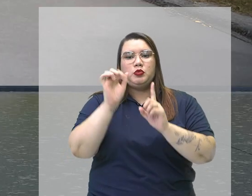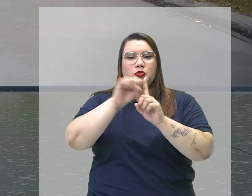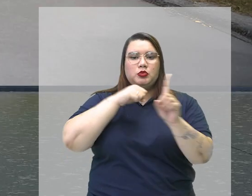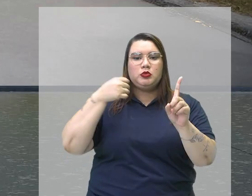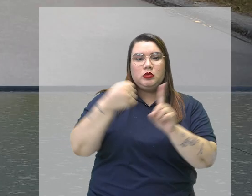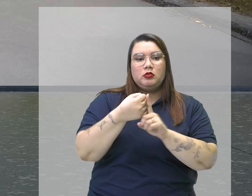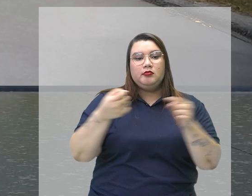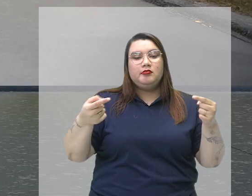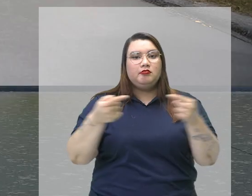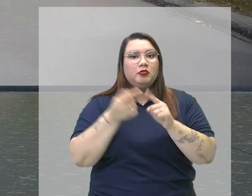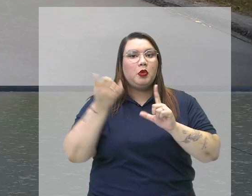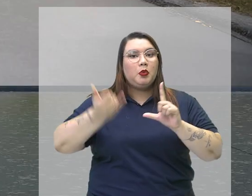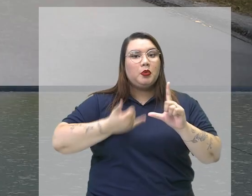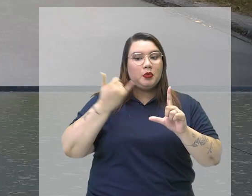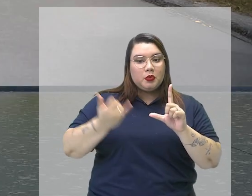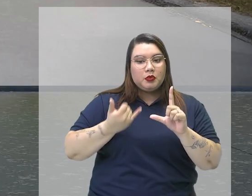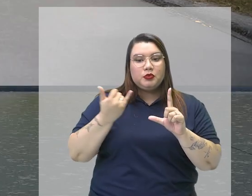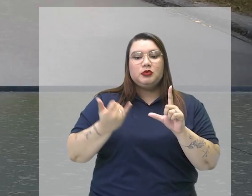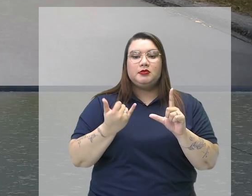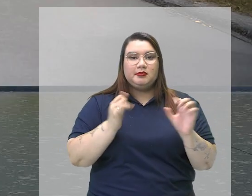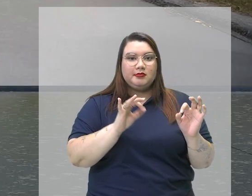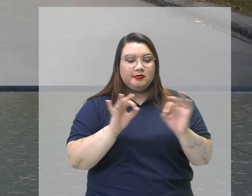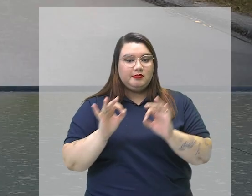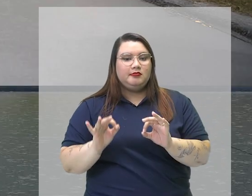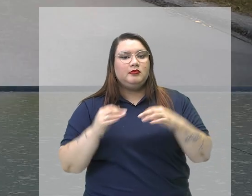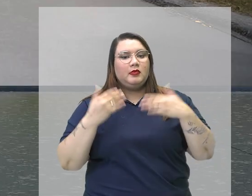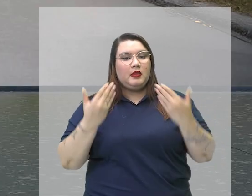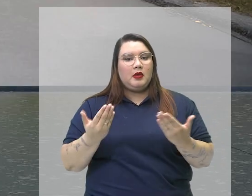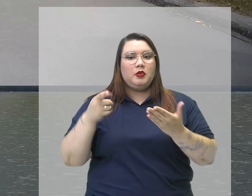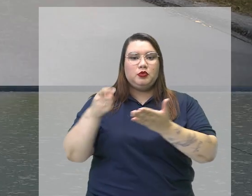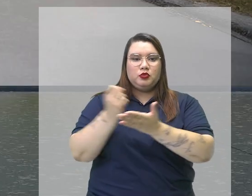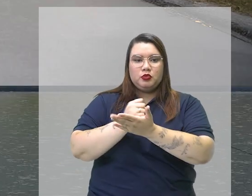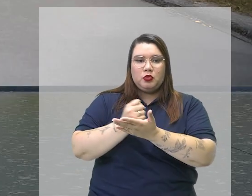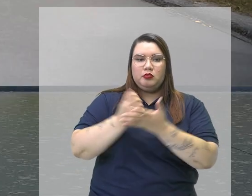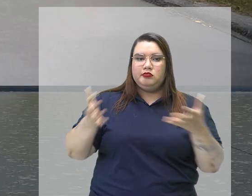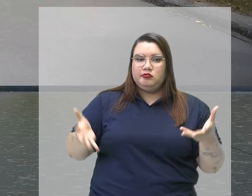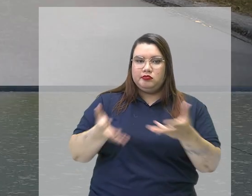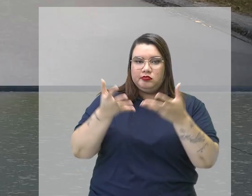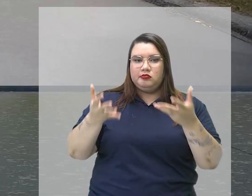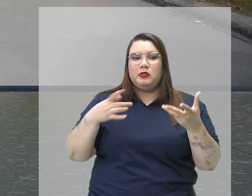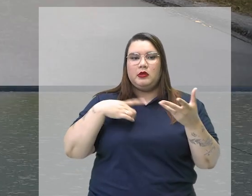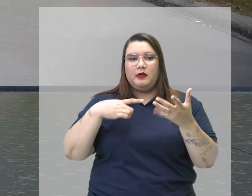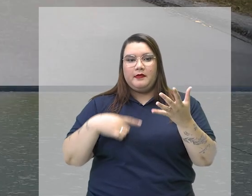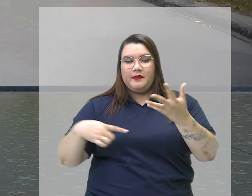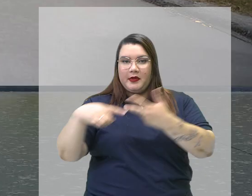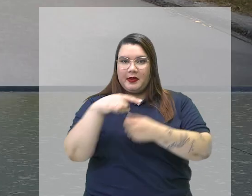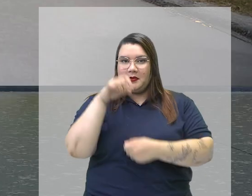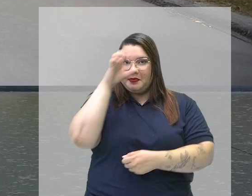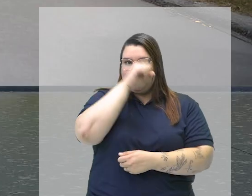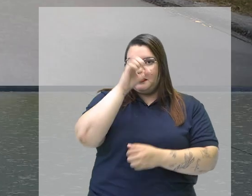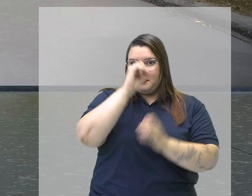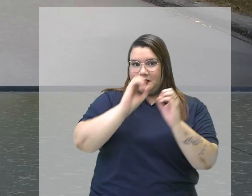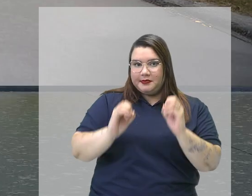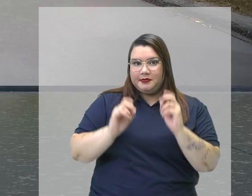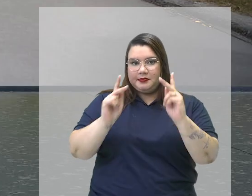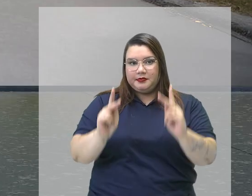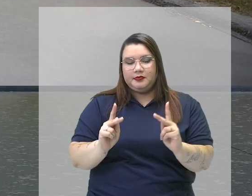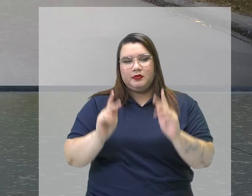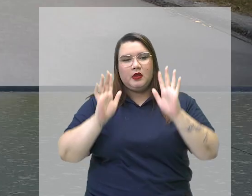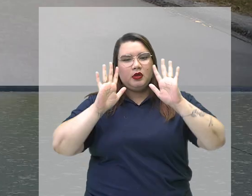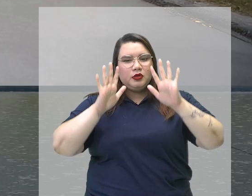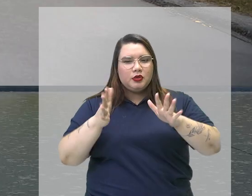papéis sociais de forma lúdica. Então, o jogo também proporciona muitos aprendizados, tá